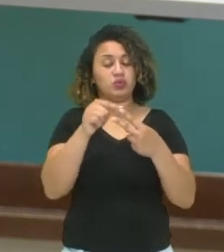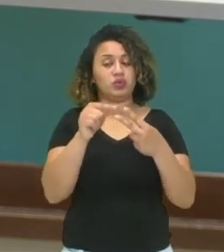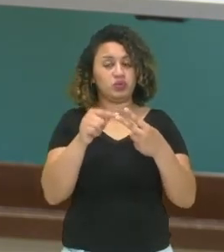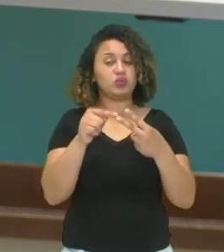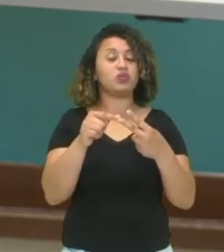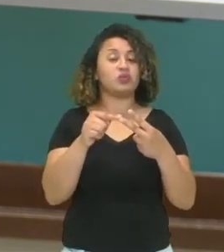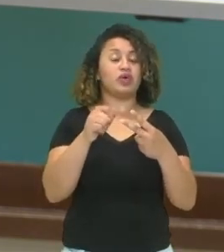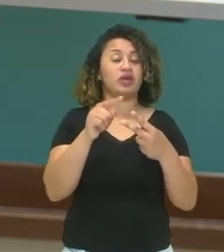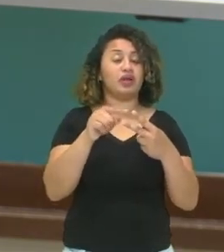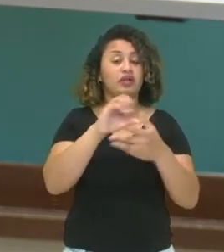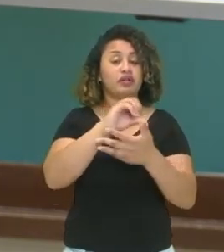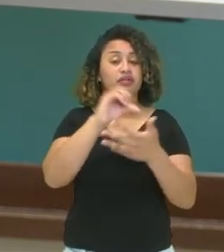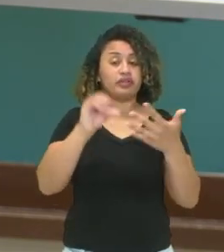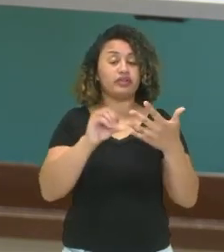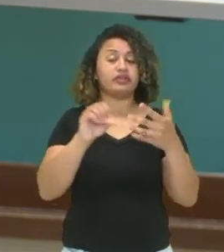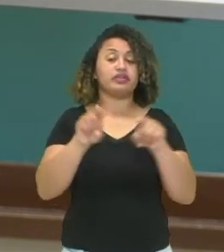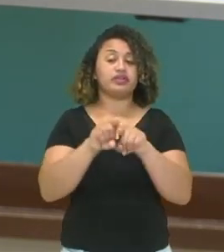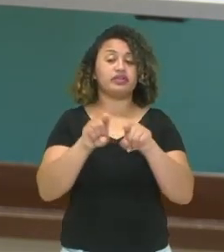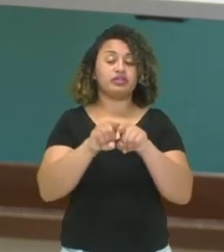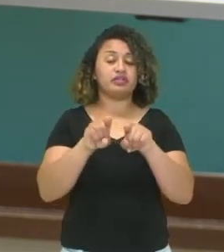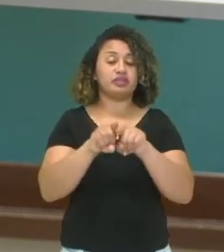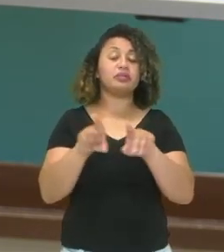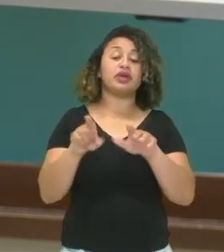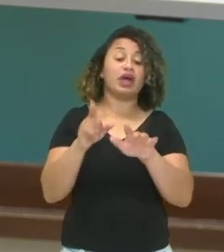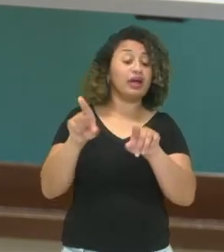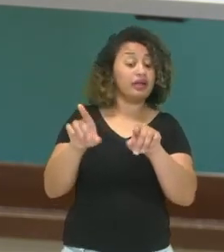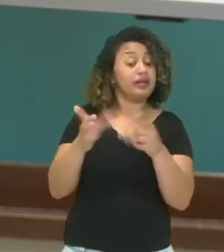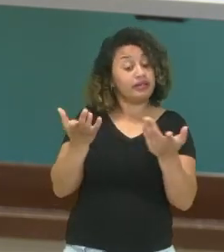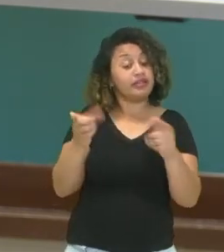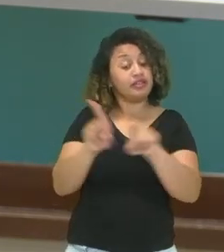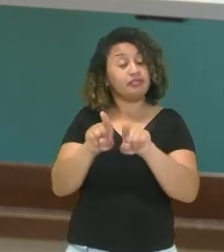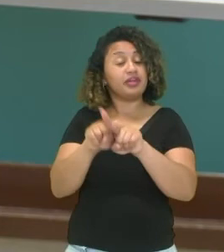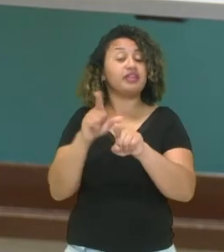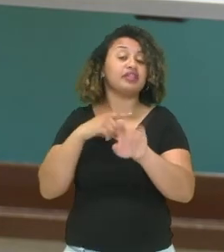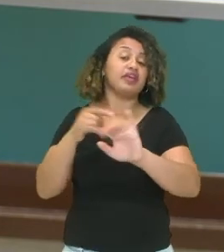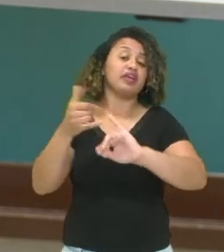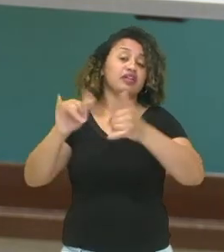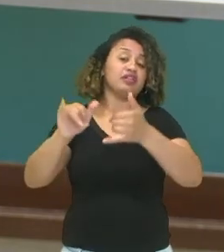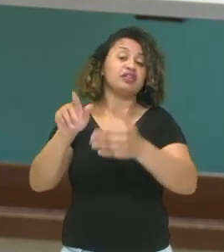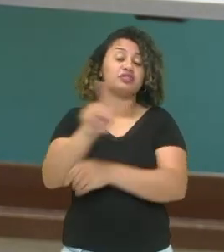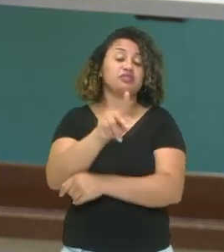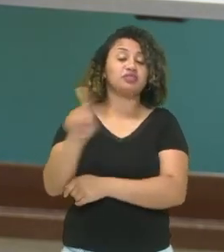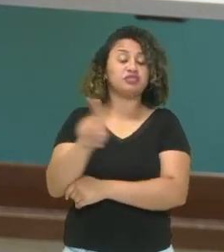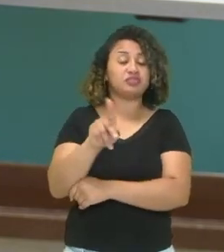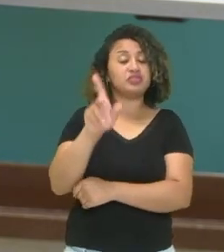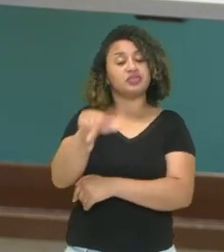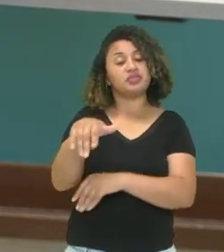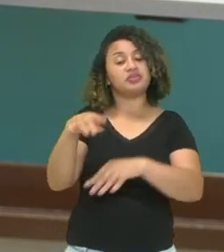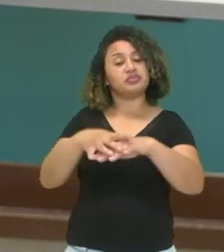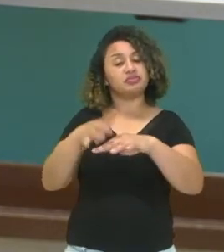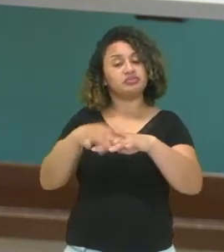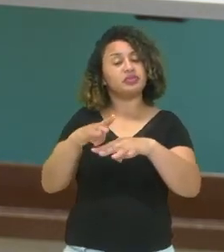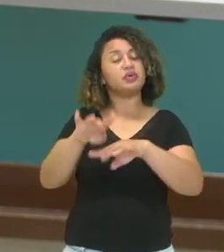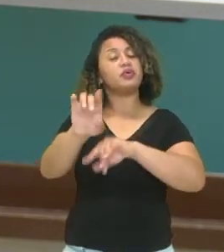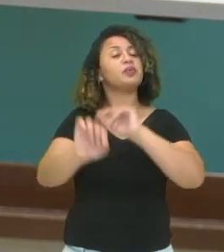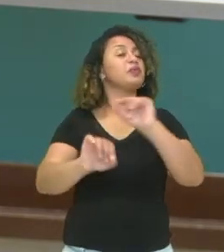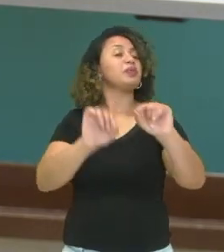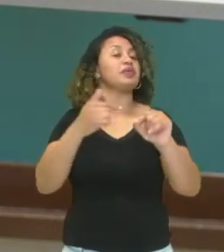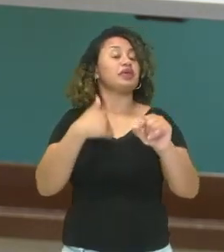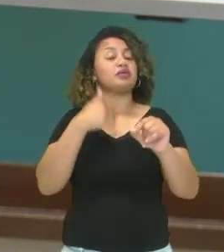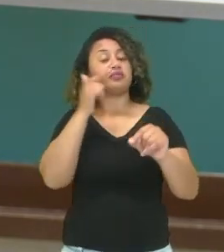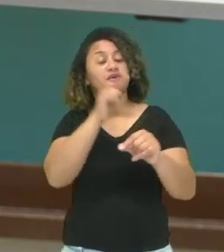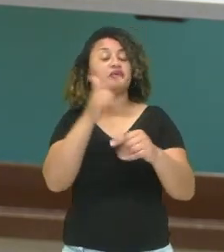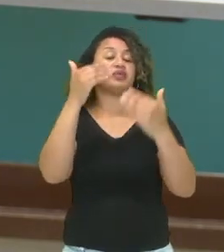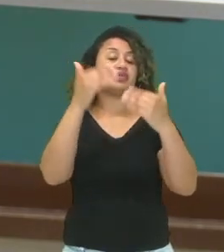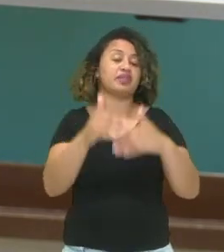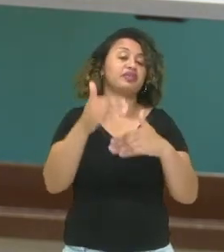vocês, além da avaliação do professor e da professora da aula de matemática, que é a definição de vocês a vaga do